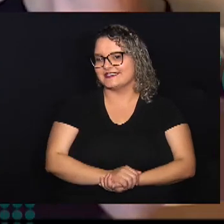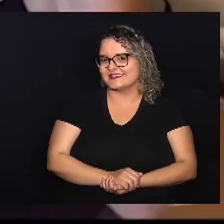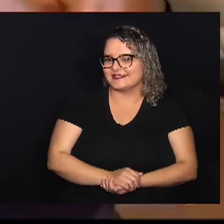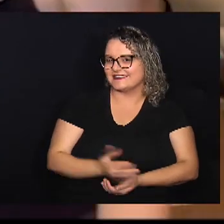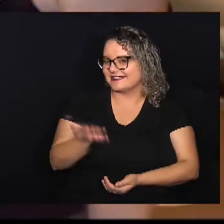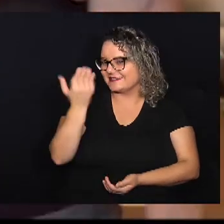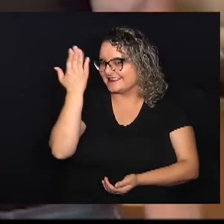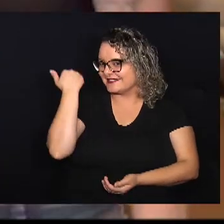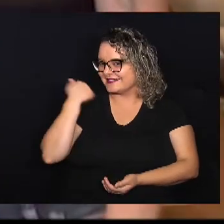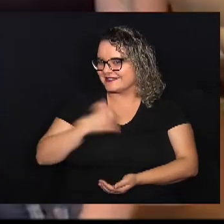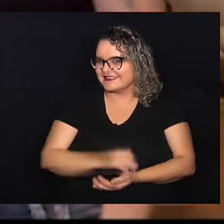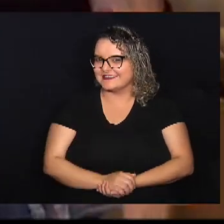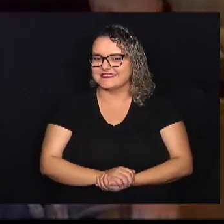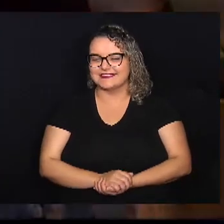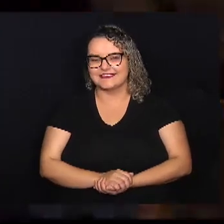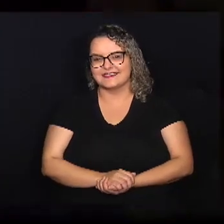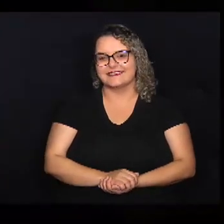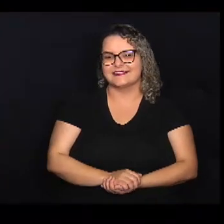Bora lá!